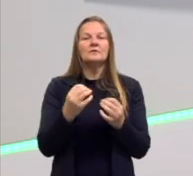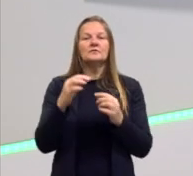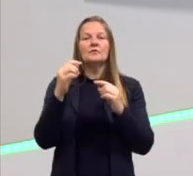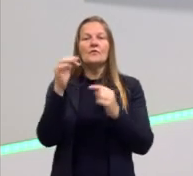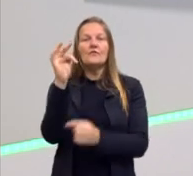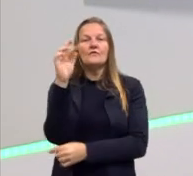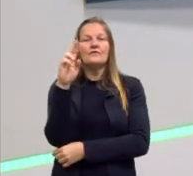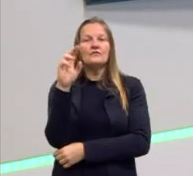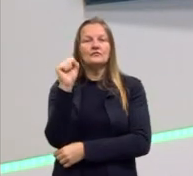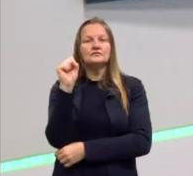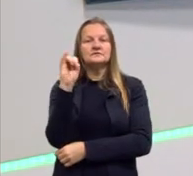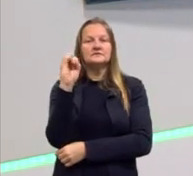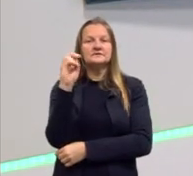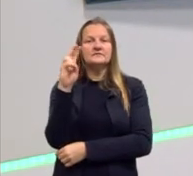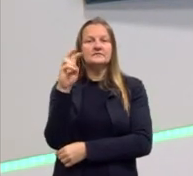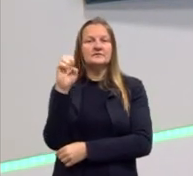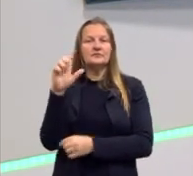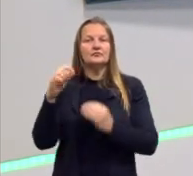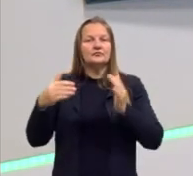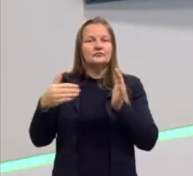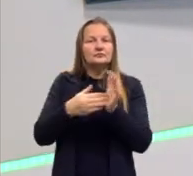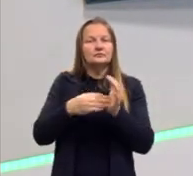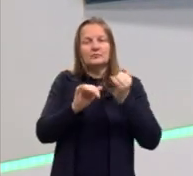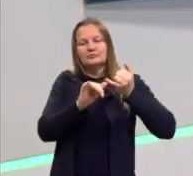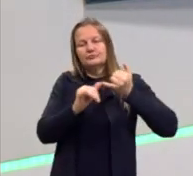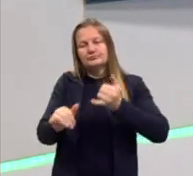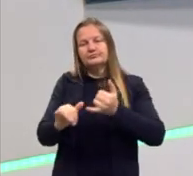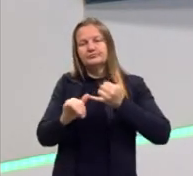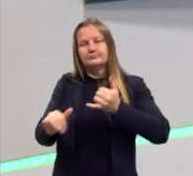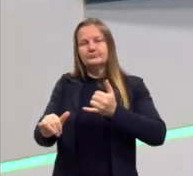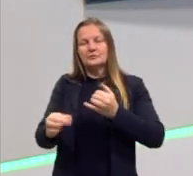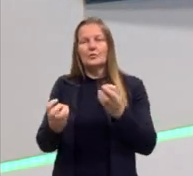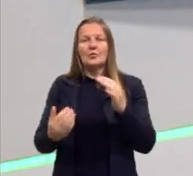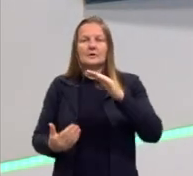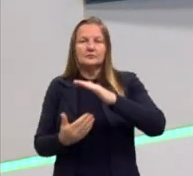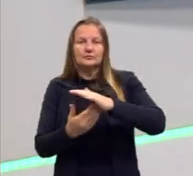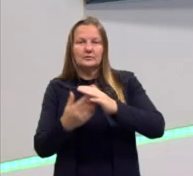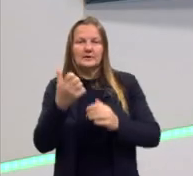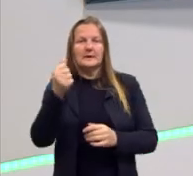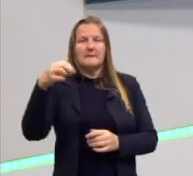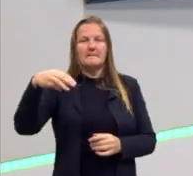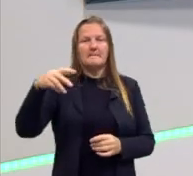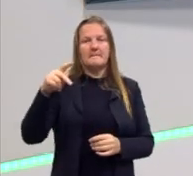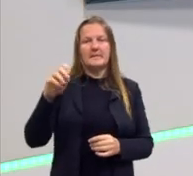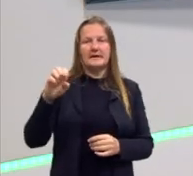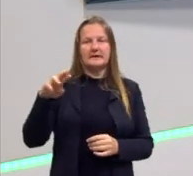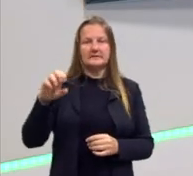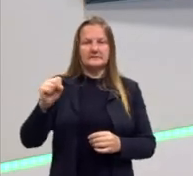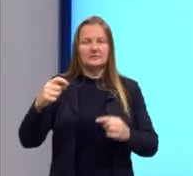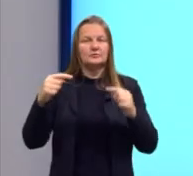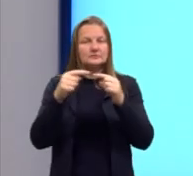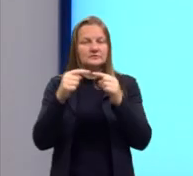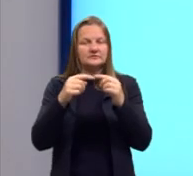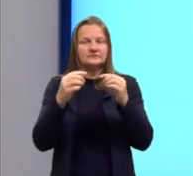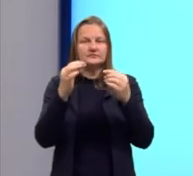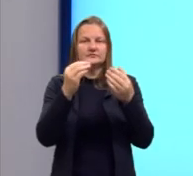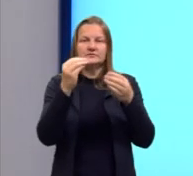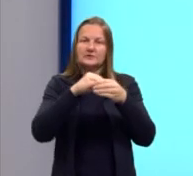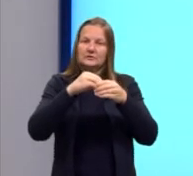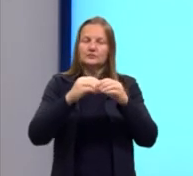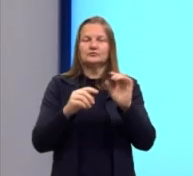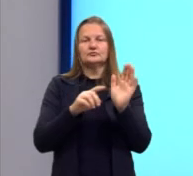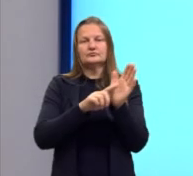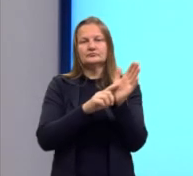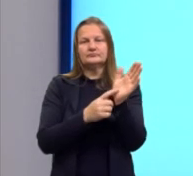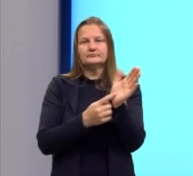fusível e limita a corrente até tá o valor de um peles tá então esse é o objetivo Nas questões é